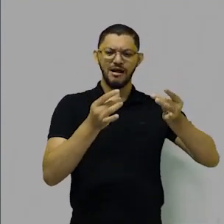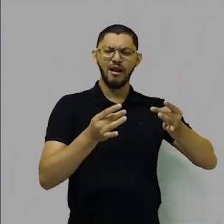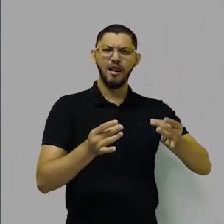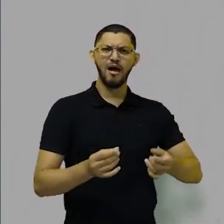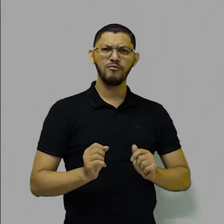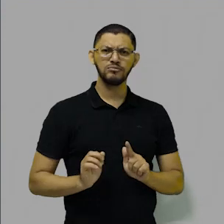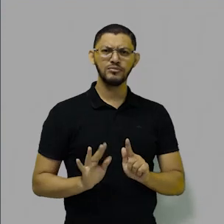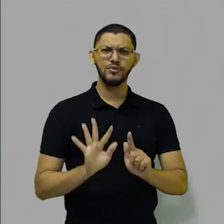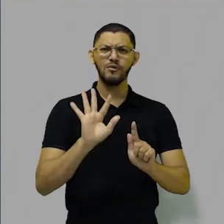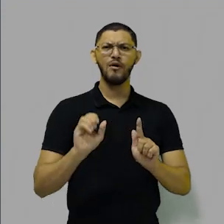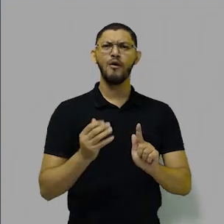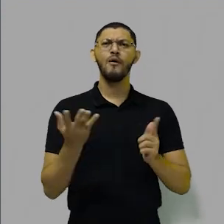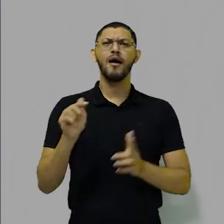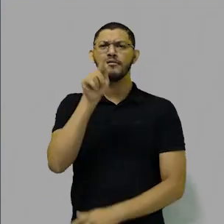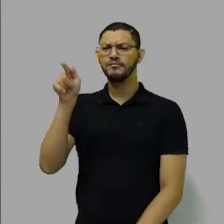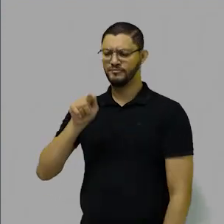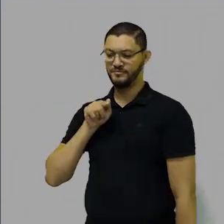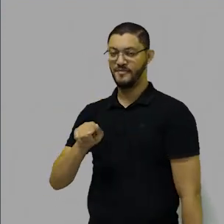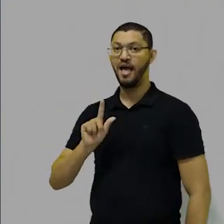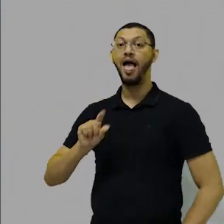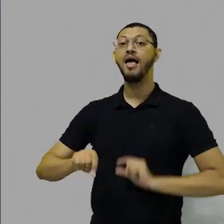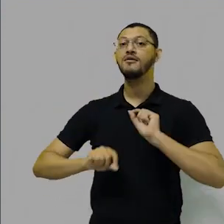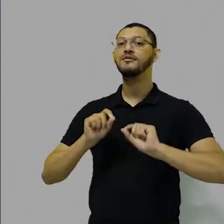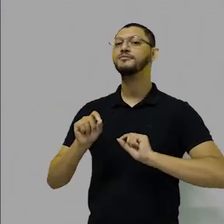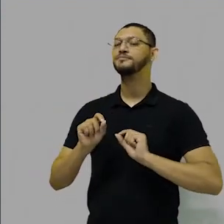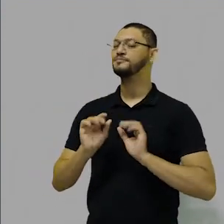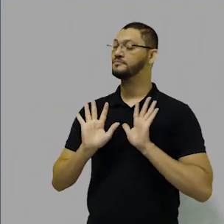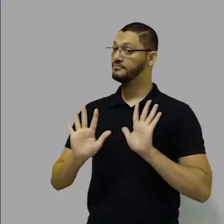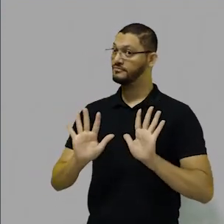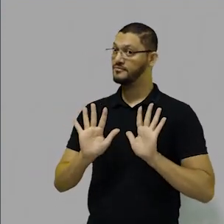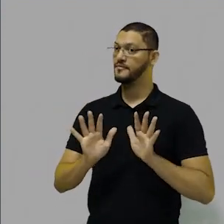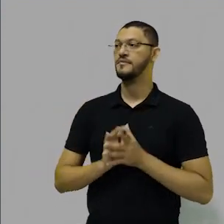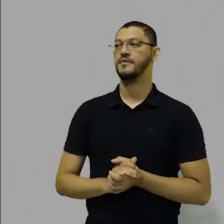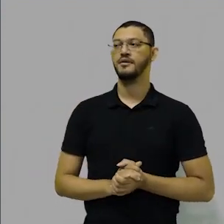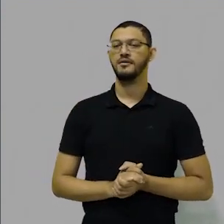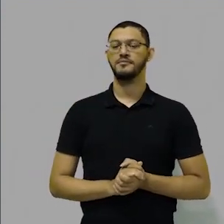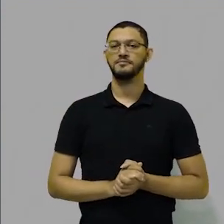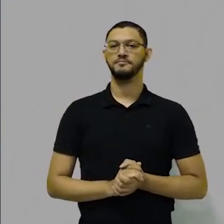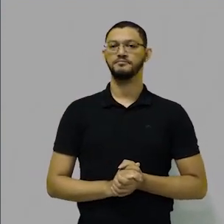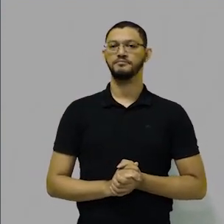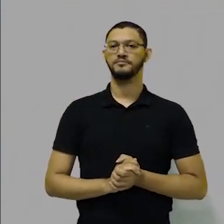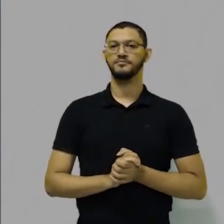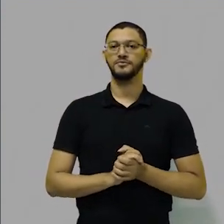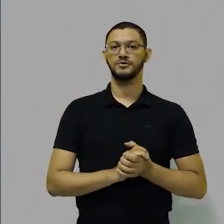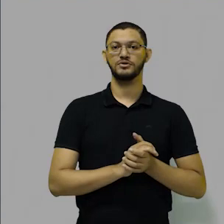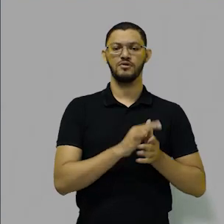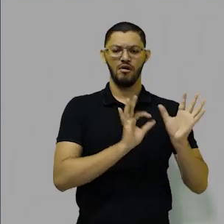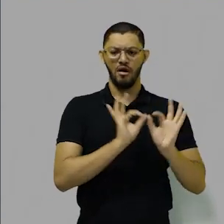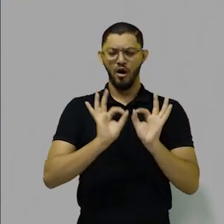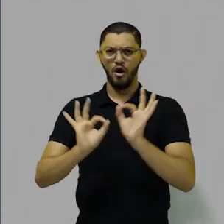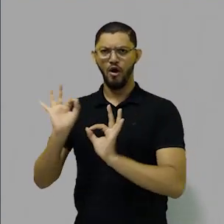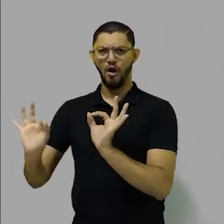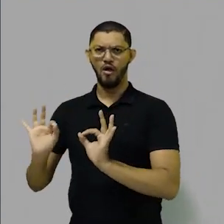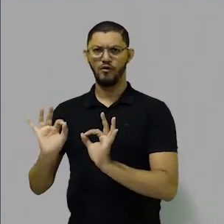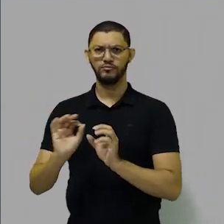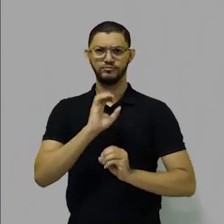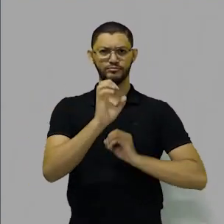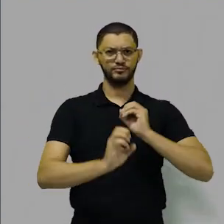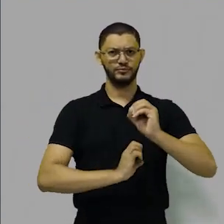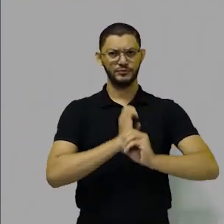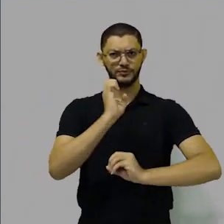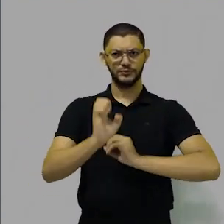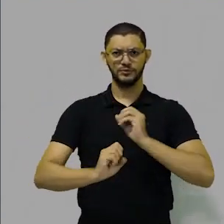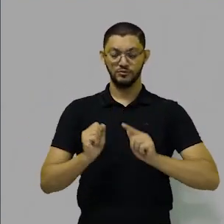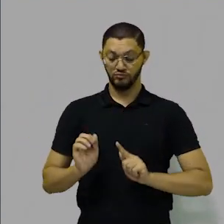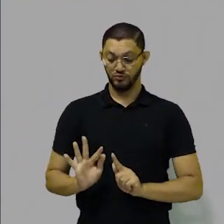dos gases nobres? O detalhe é o seguinte. Olhando a sua distribuição eletrônica, olhando a distribuição eletrônica